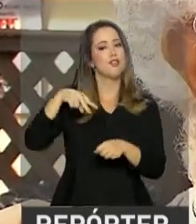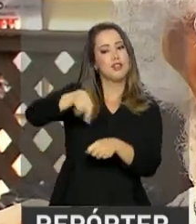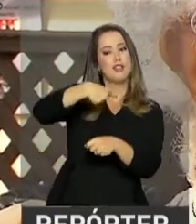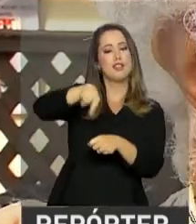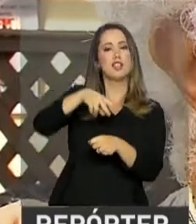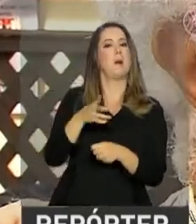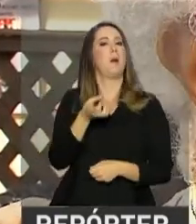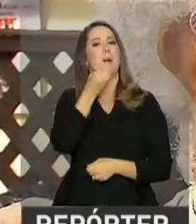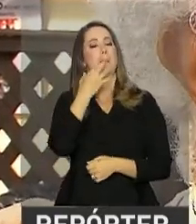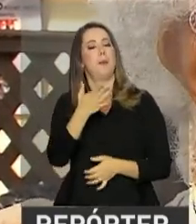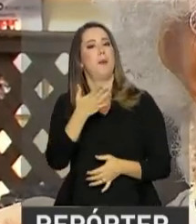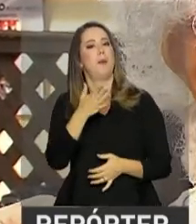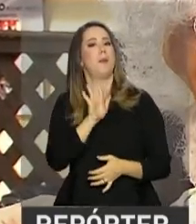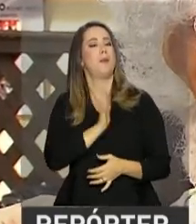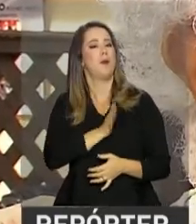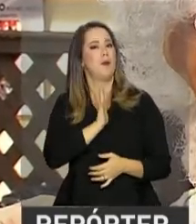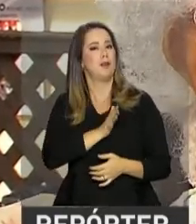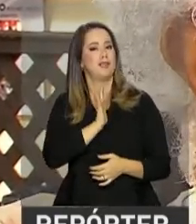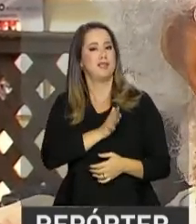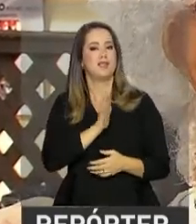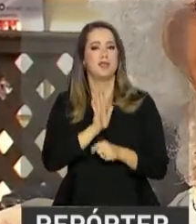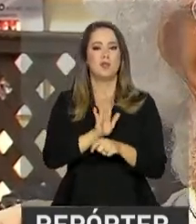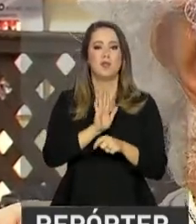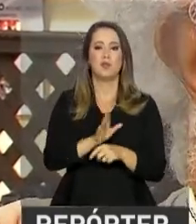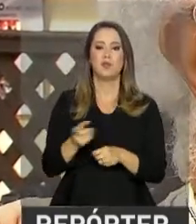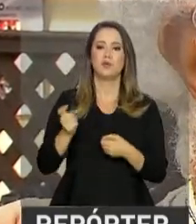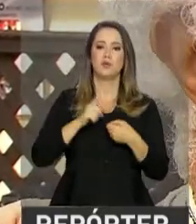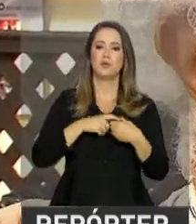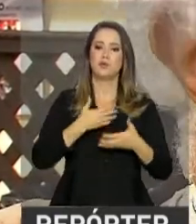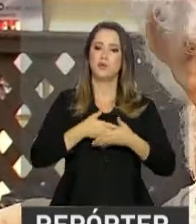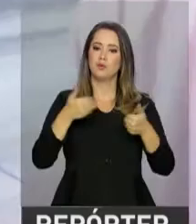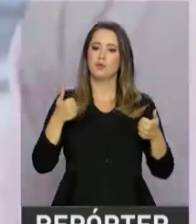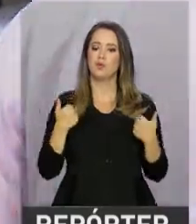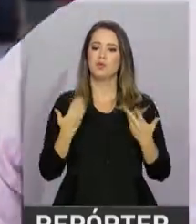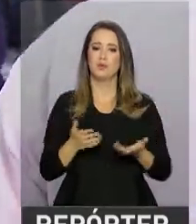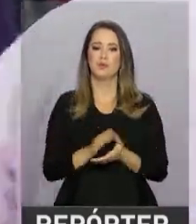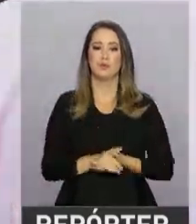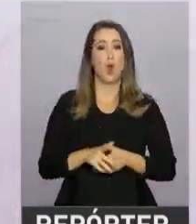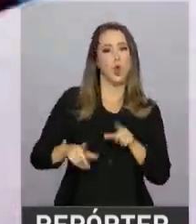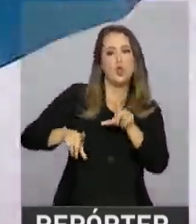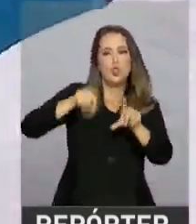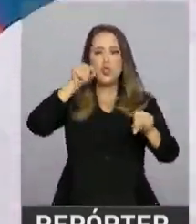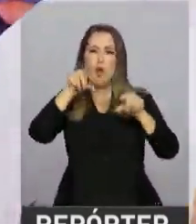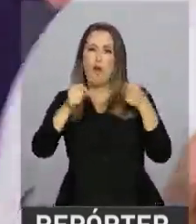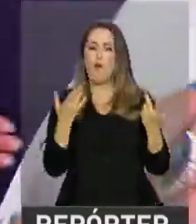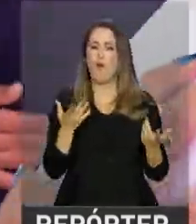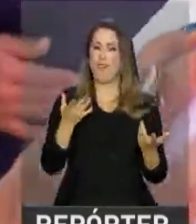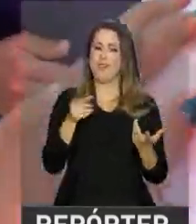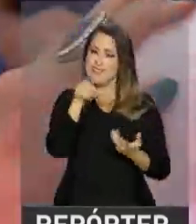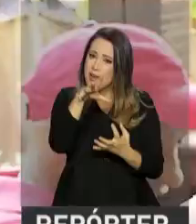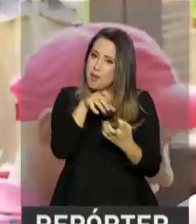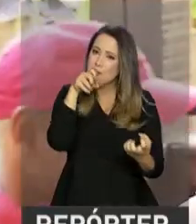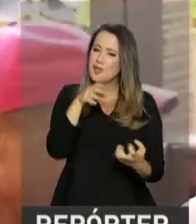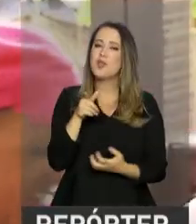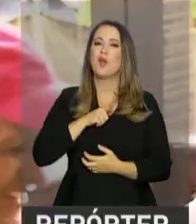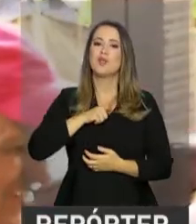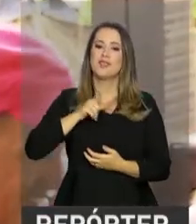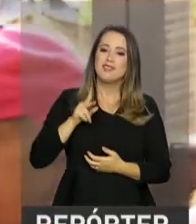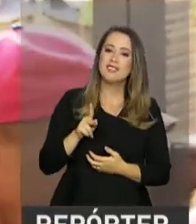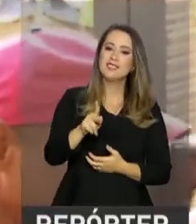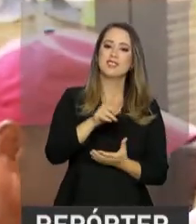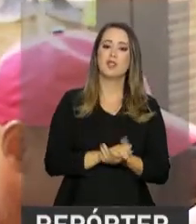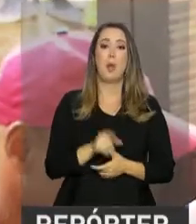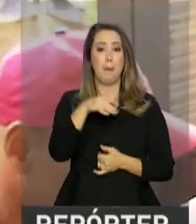grande ginástica para ajudar na recuperação, né? E opções para os idosos é o que não faltam. Tem que sair,